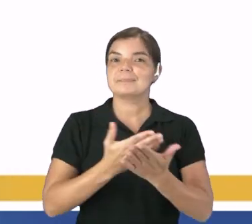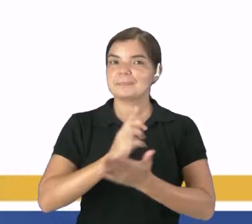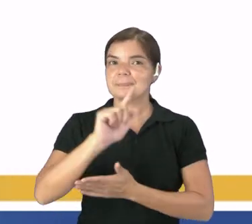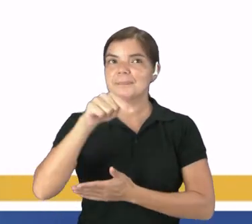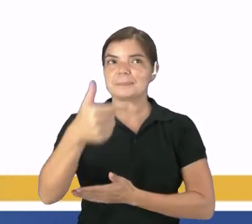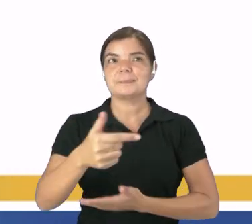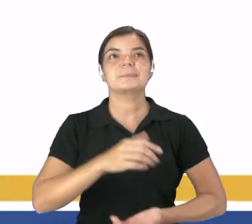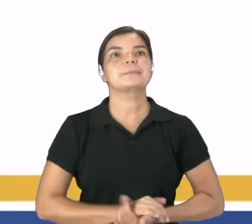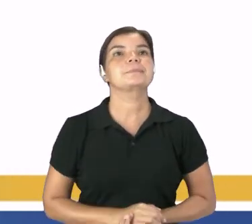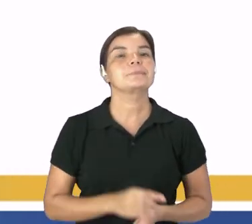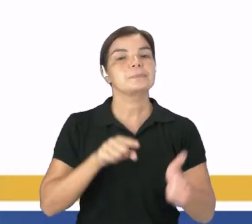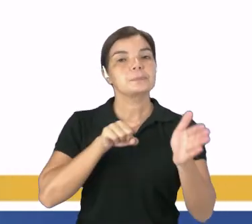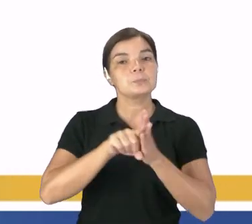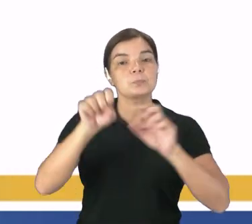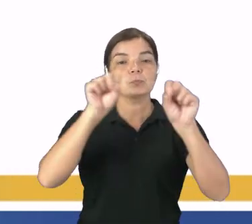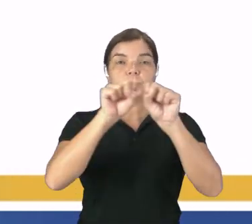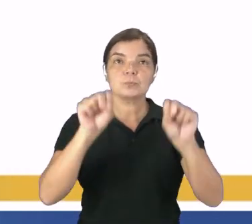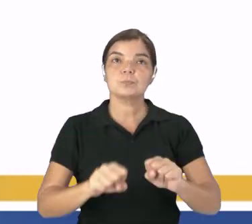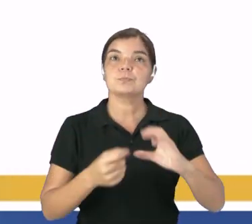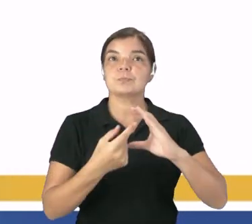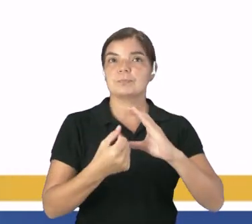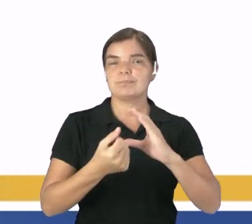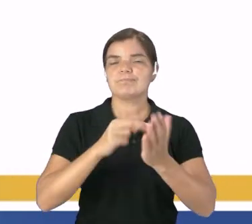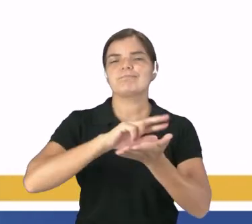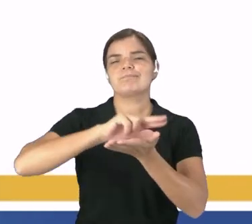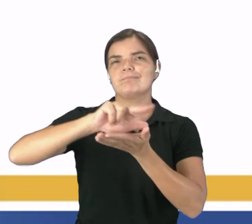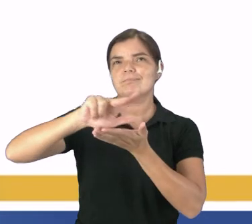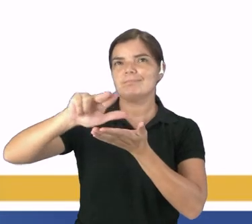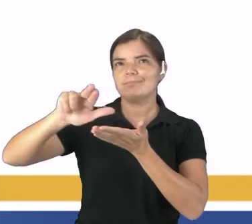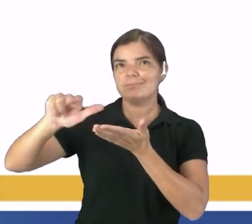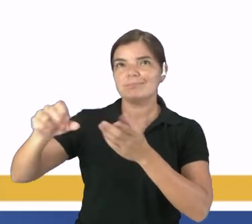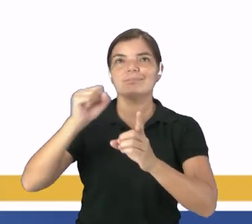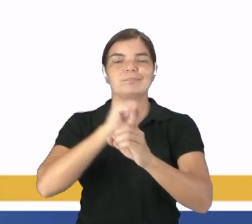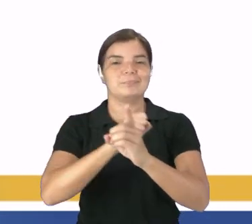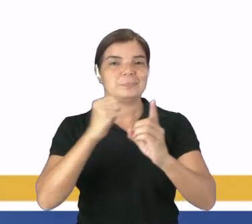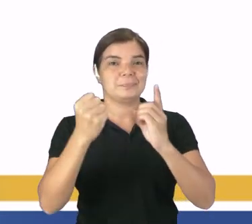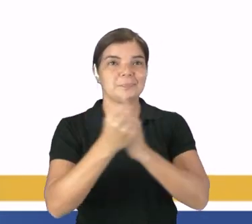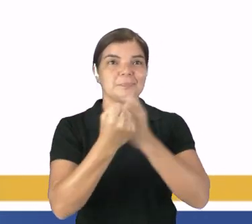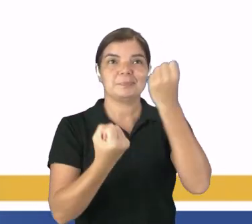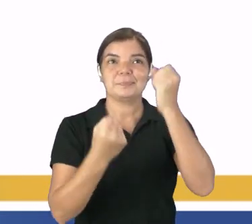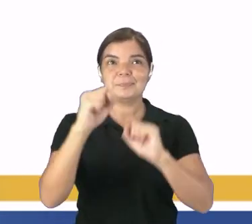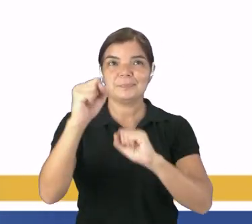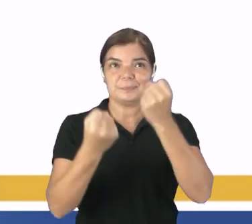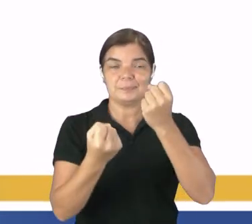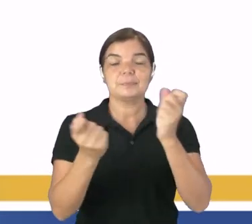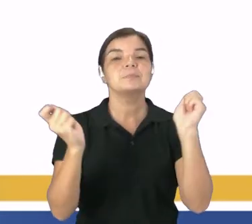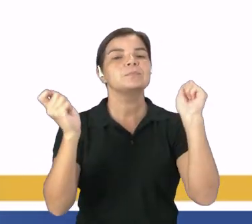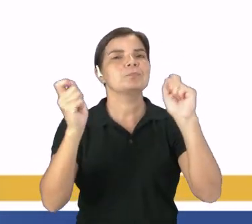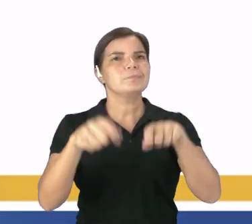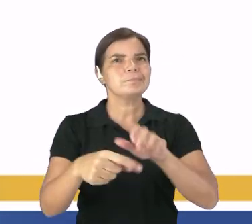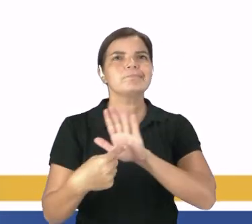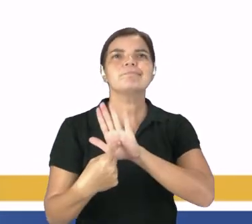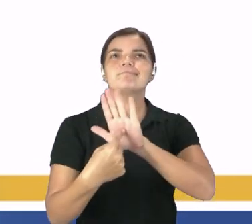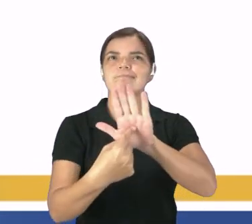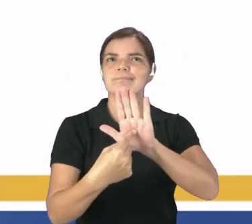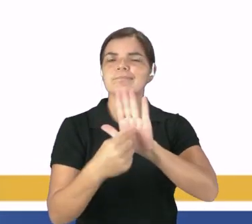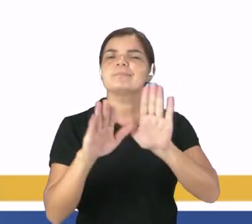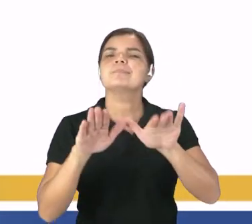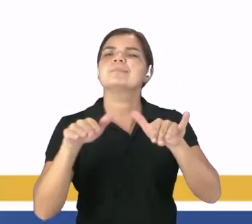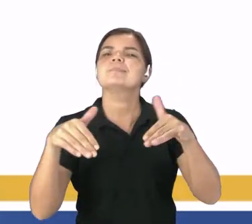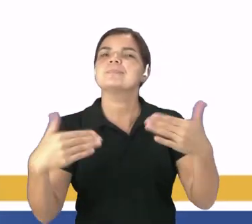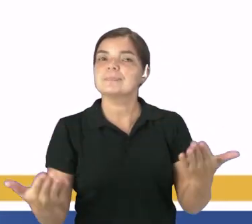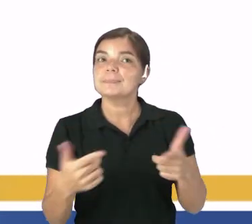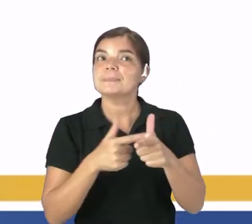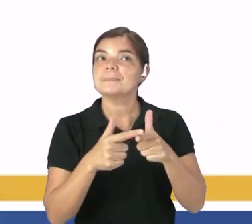nas aulas seguintes também. A questão 1. O sistema capitalista gera diversos efeitos nas sociedades industrializadas.